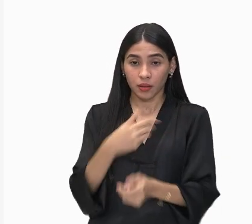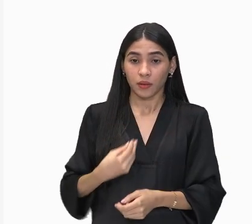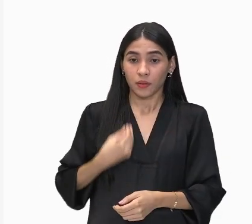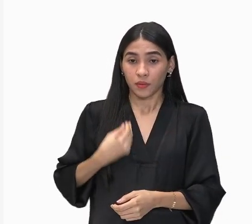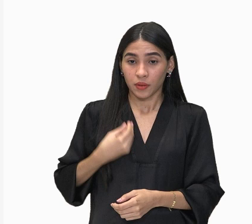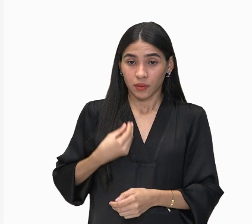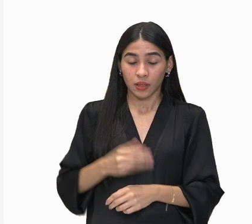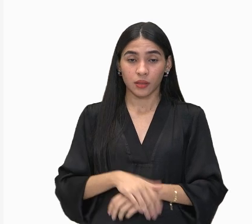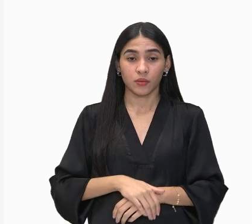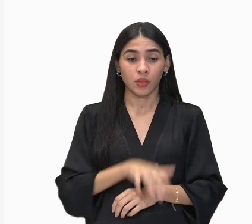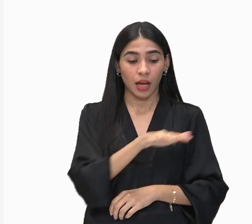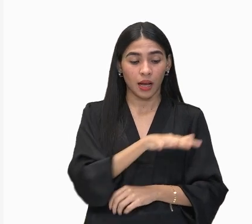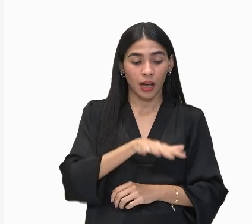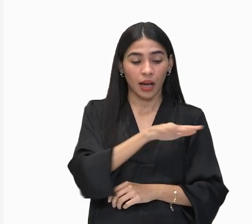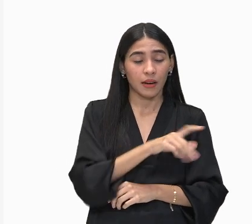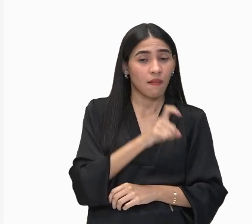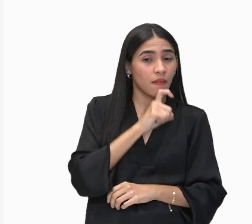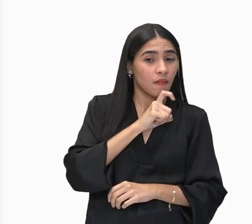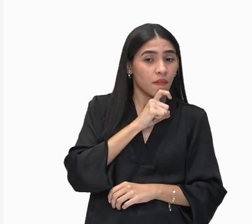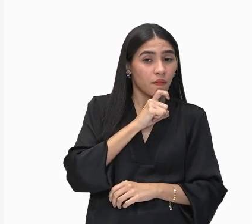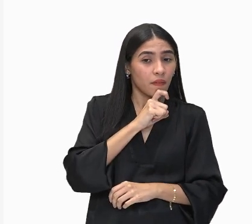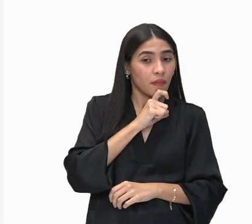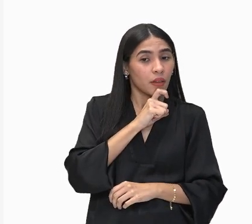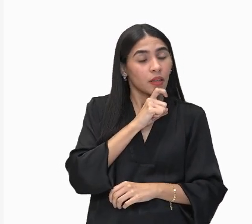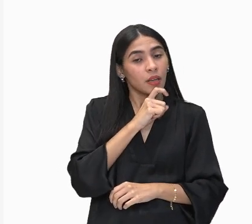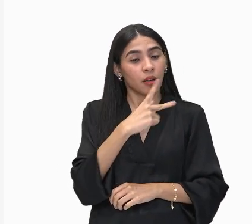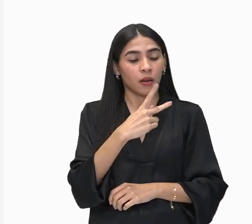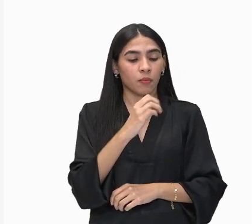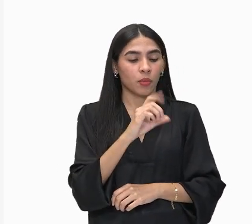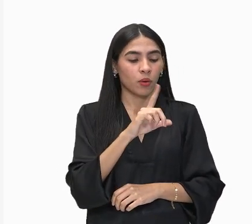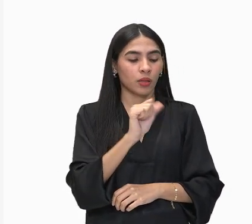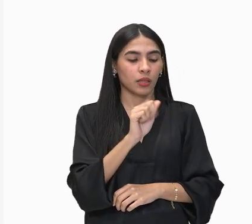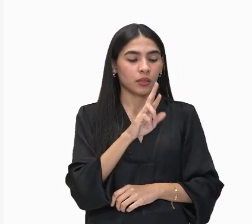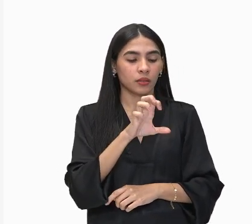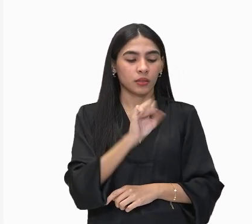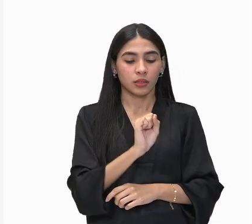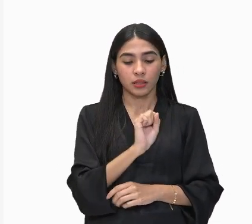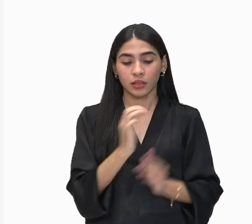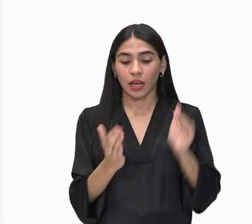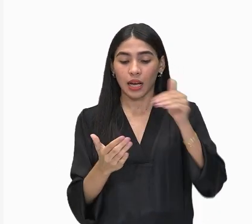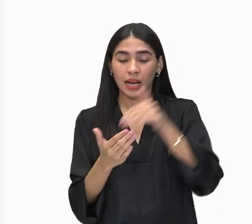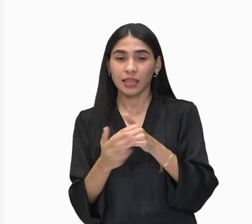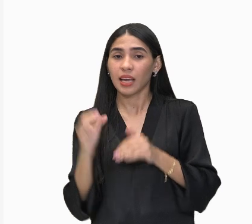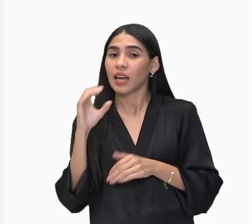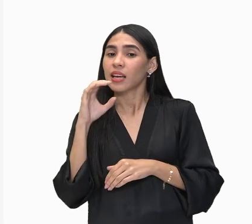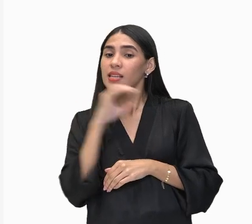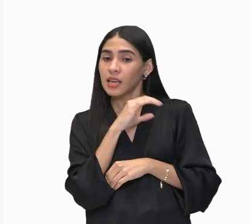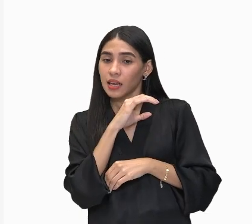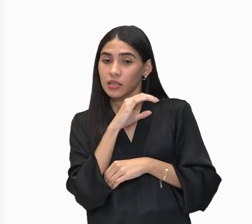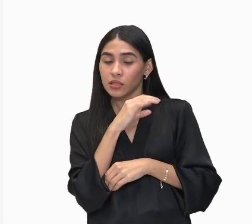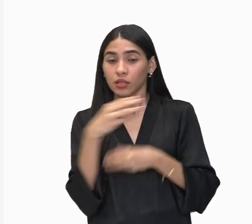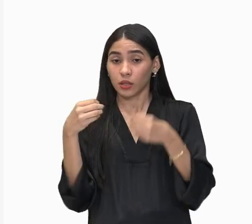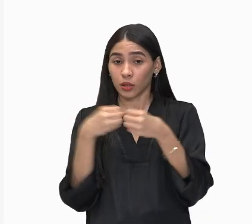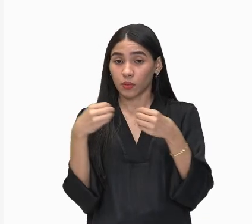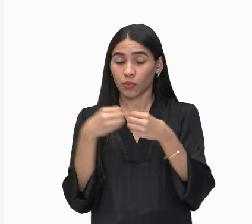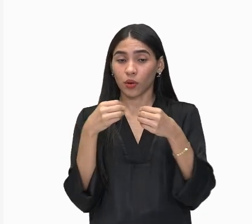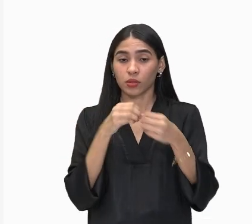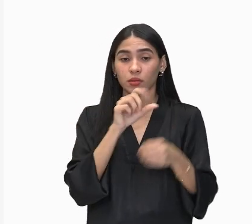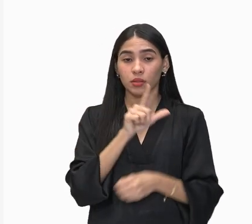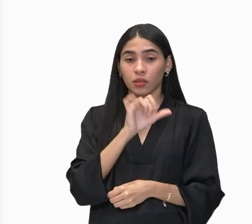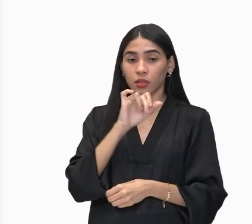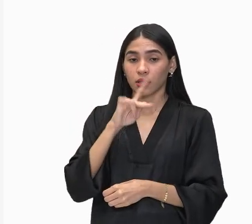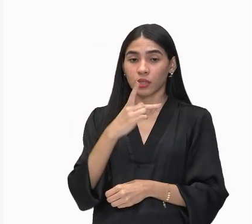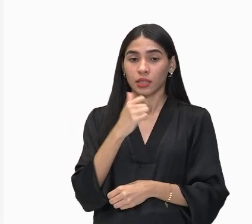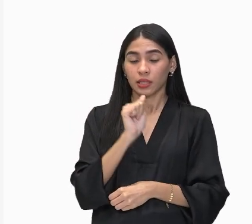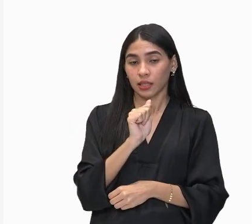desde regiões muito frias, né, as regiões polares, até os trópicos e próximos da linha do Equador, que são regiões